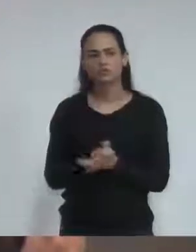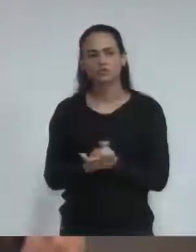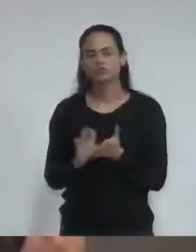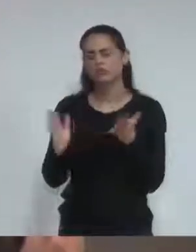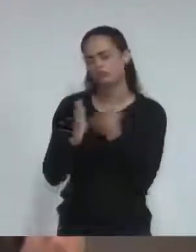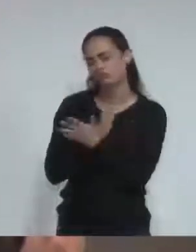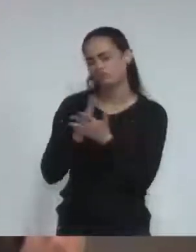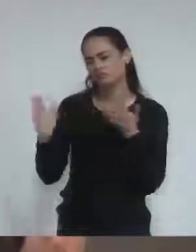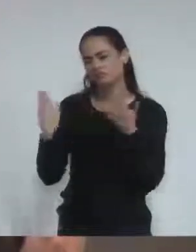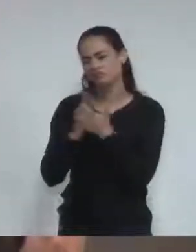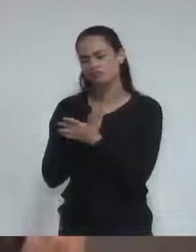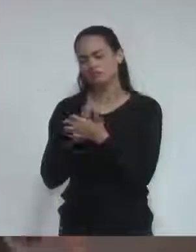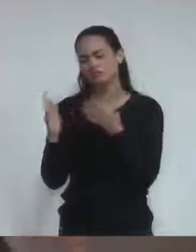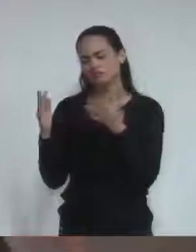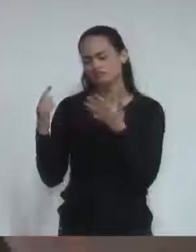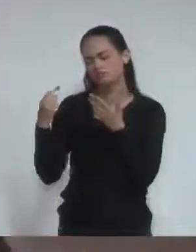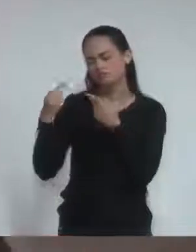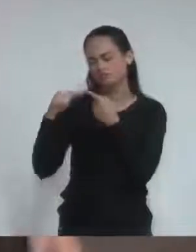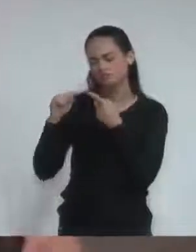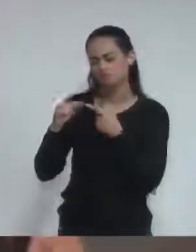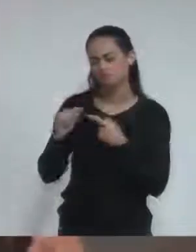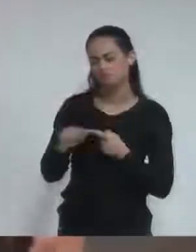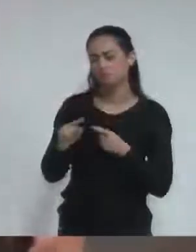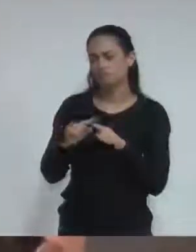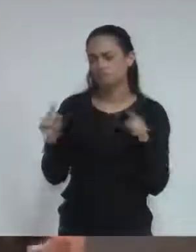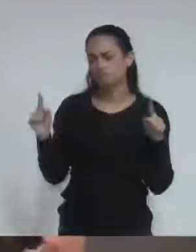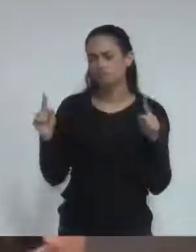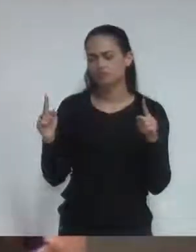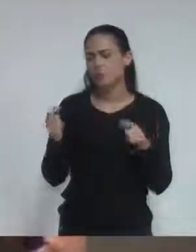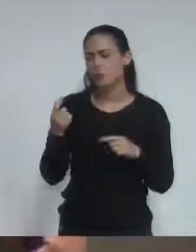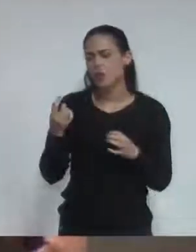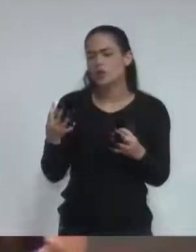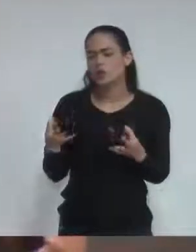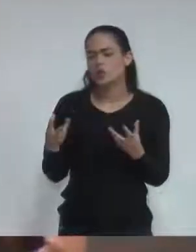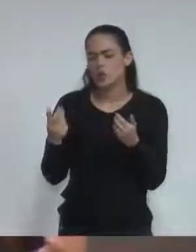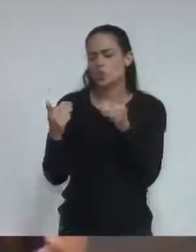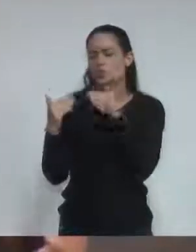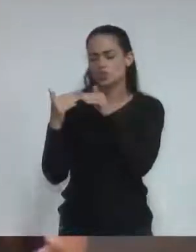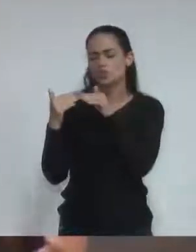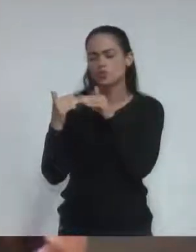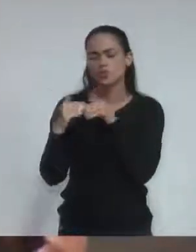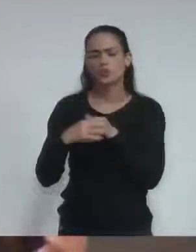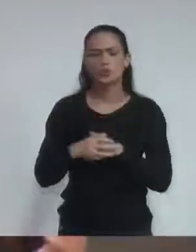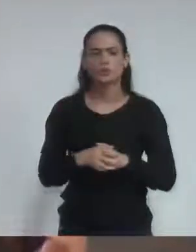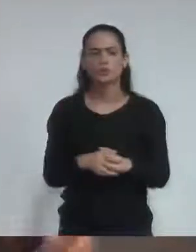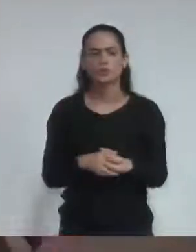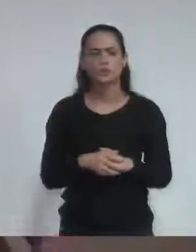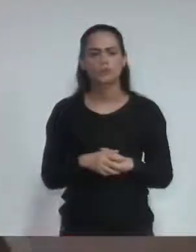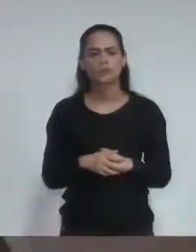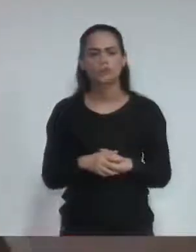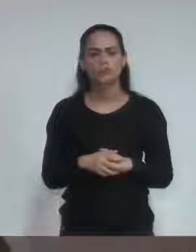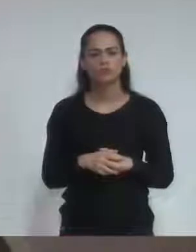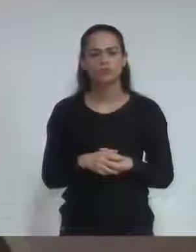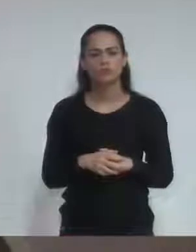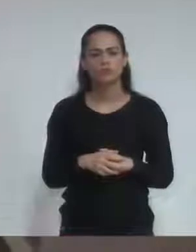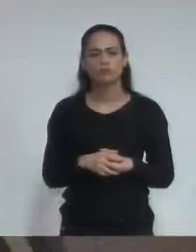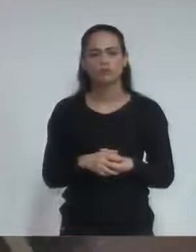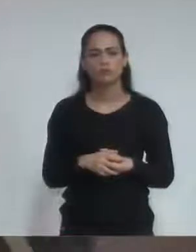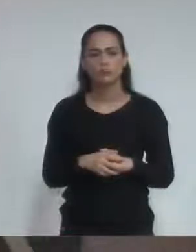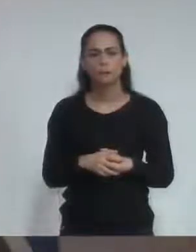alguns pontos de vista, mas em grande parte deles, acho que temos concordância, e no que o senhor disse aqui, a minha